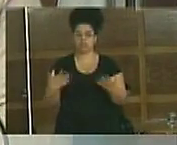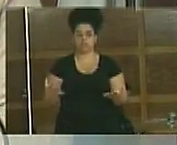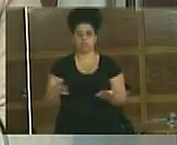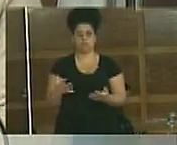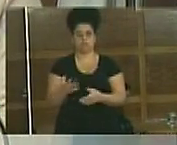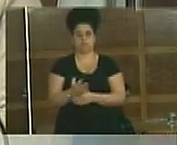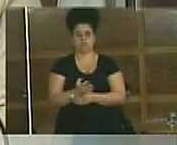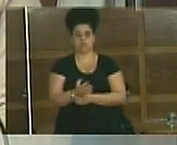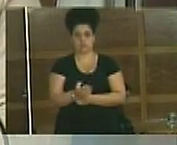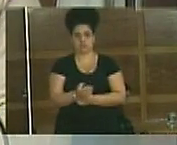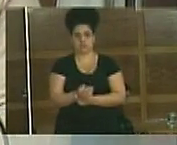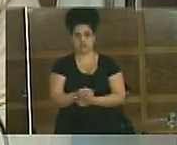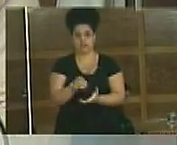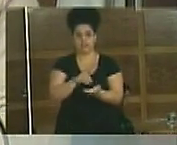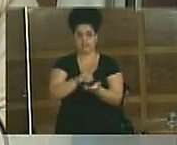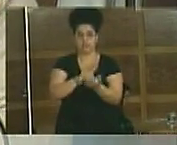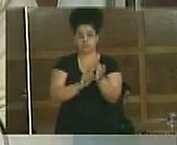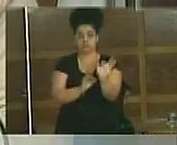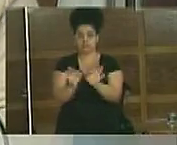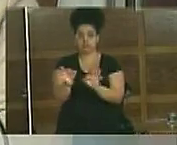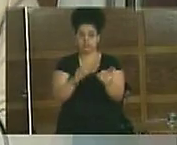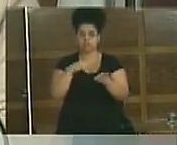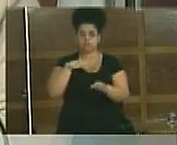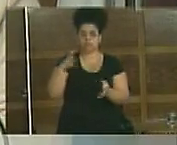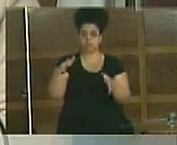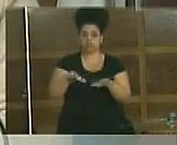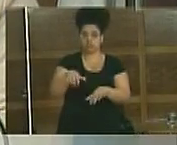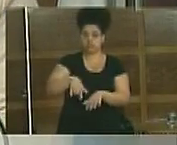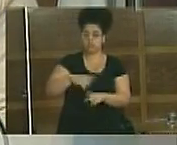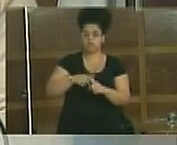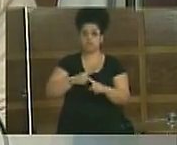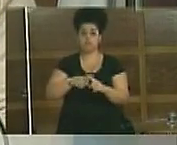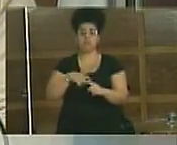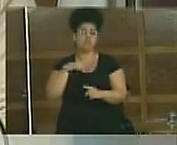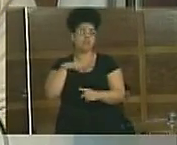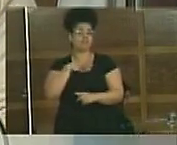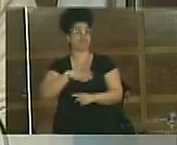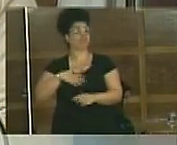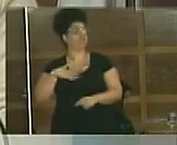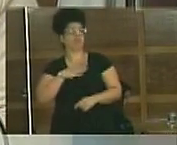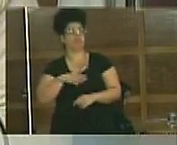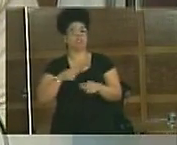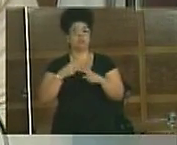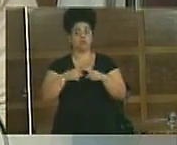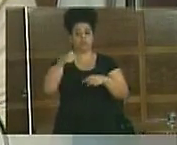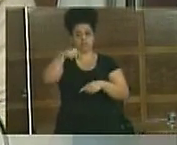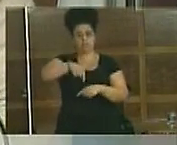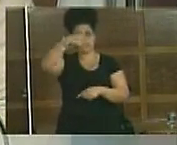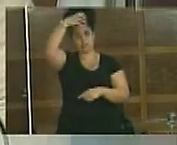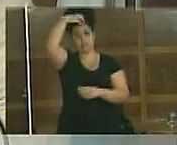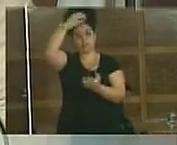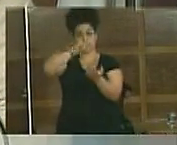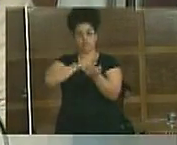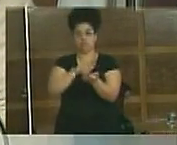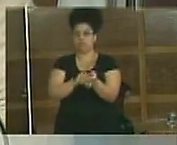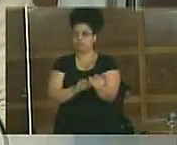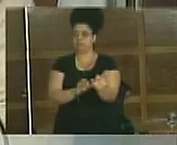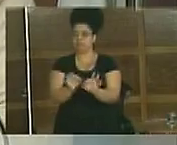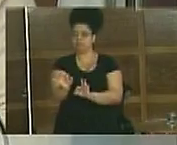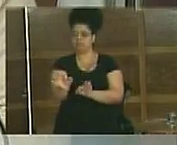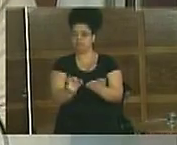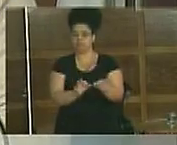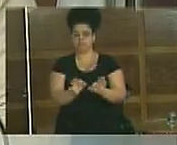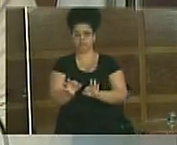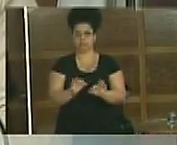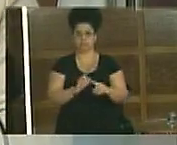gente, a desordem só está implantada aqui porque ela está se sentindo bem aqui dentro. Porque se a gente colocar essa cidade para